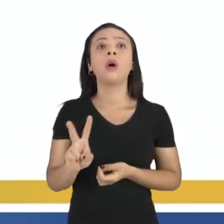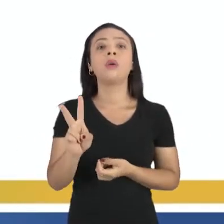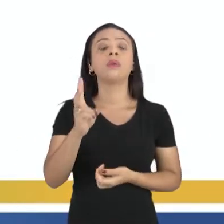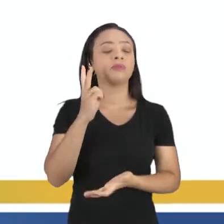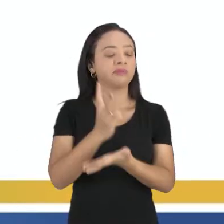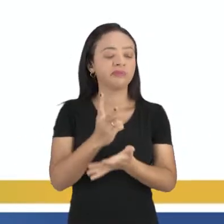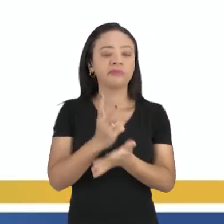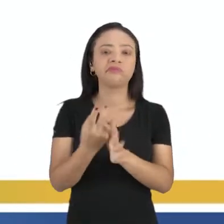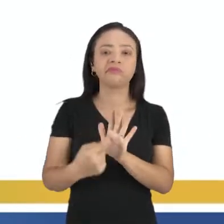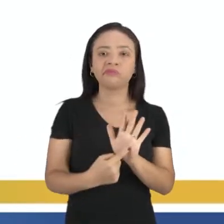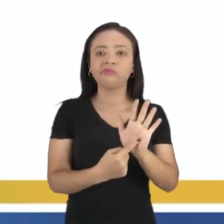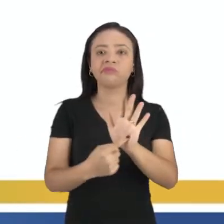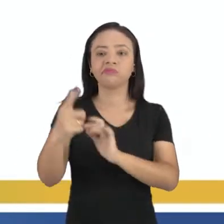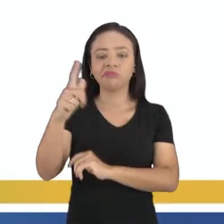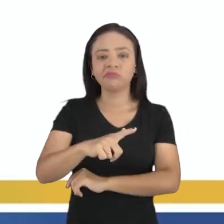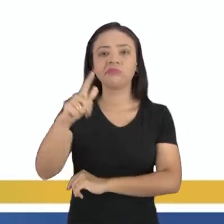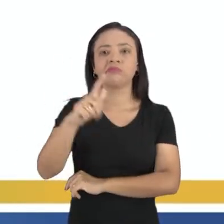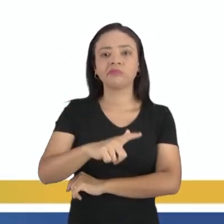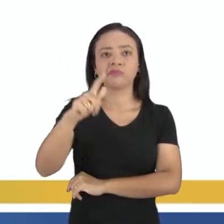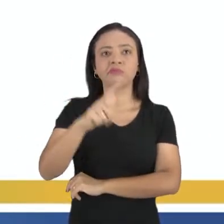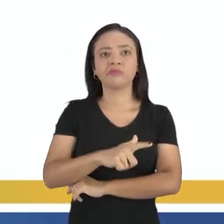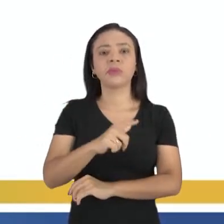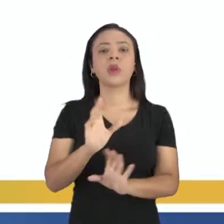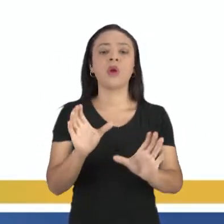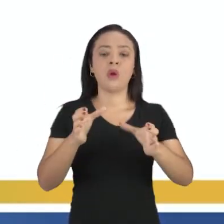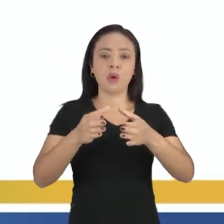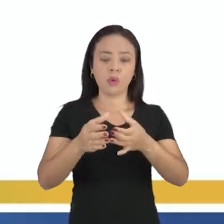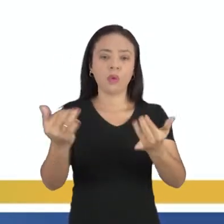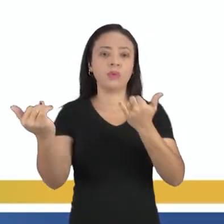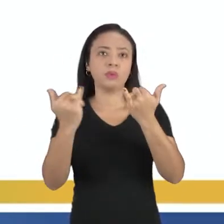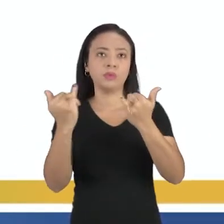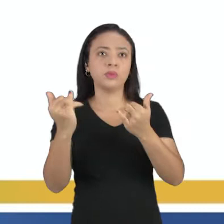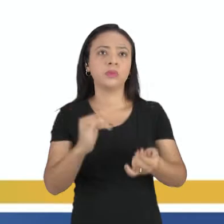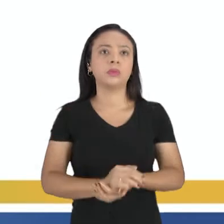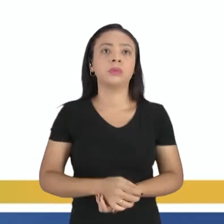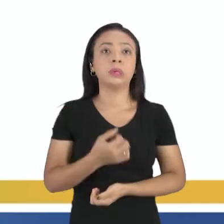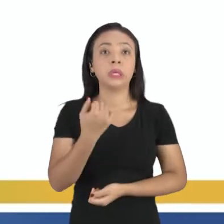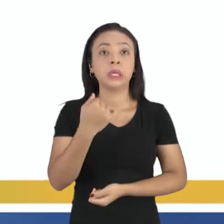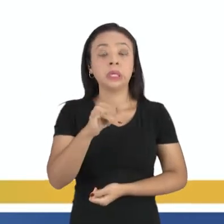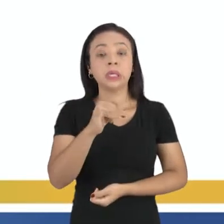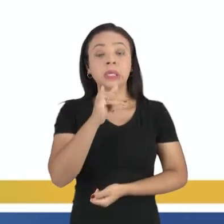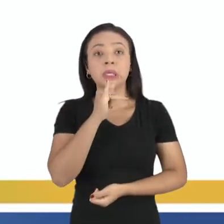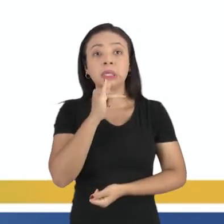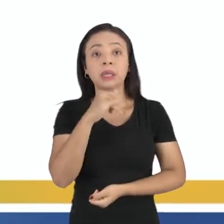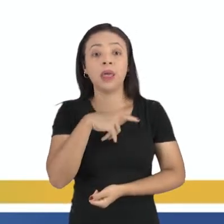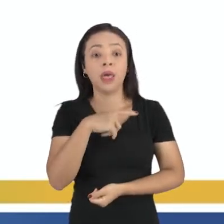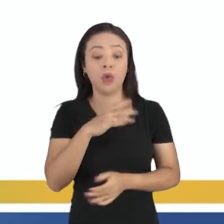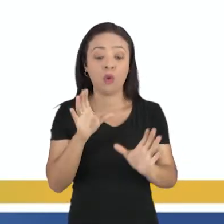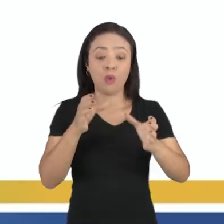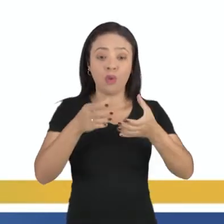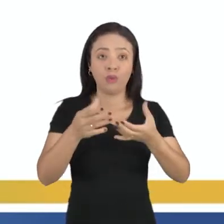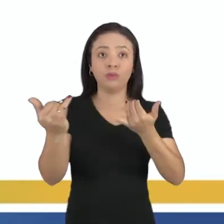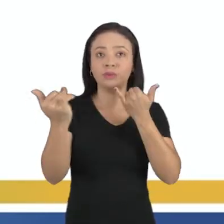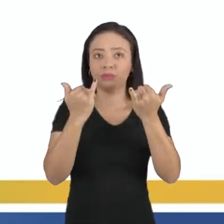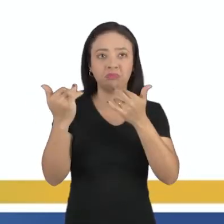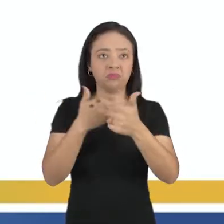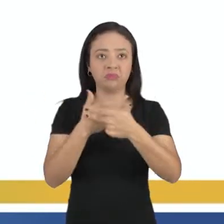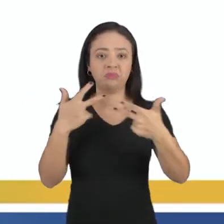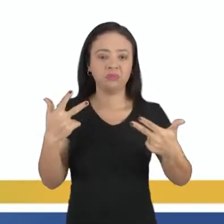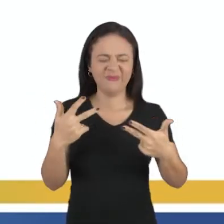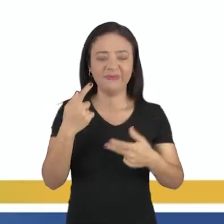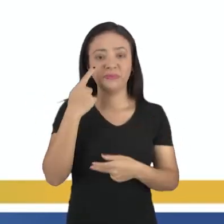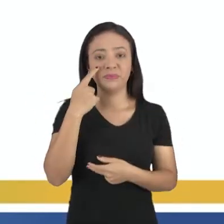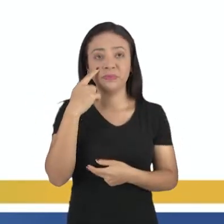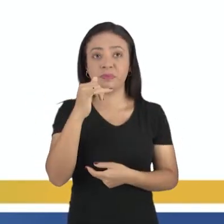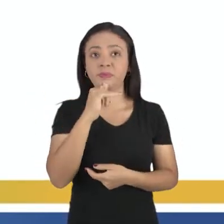se repete mais vezes no conjunto de dados. Então, por exemplo, se temos um conjunto de dados quaisquer, observe